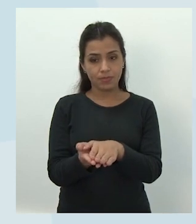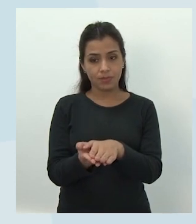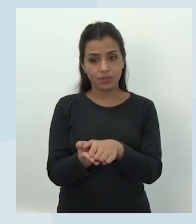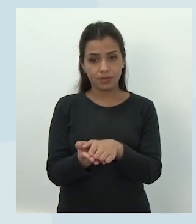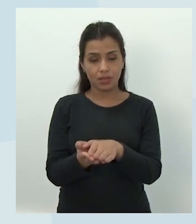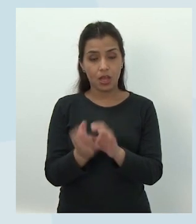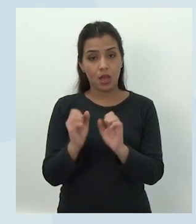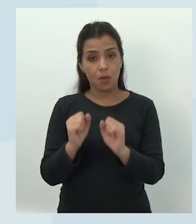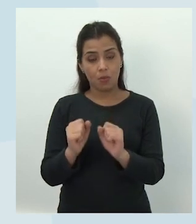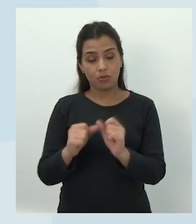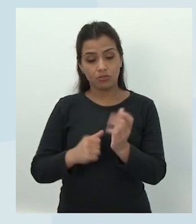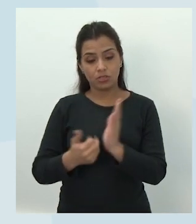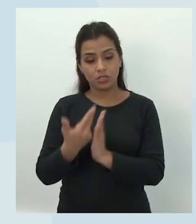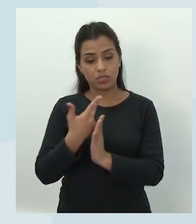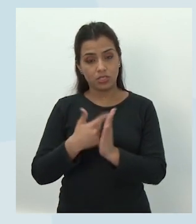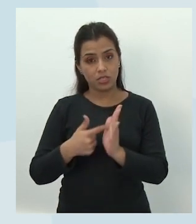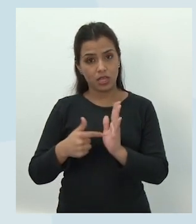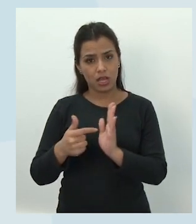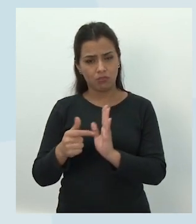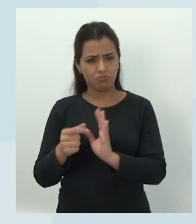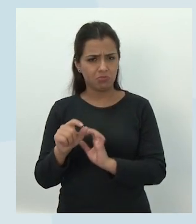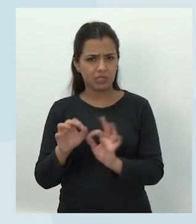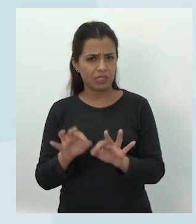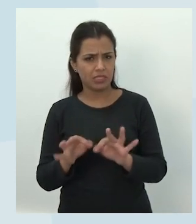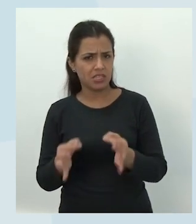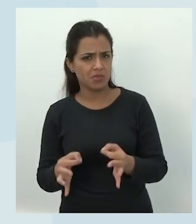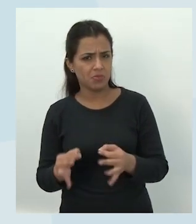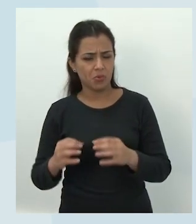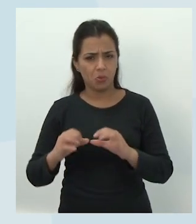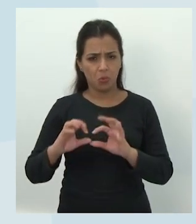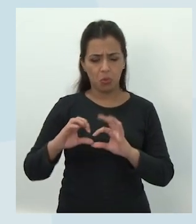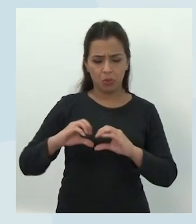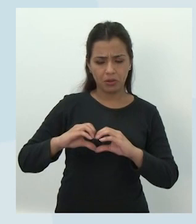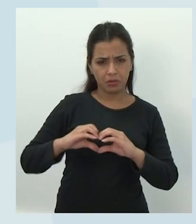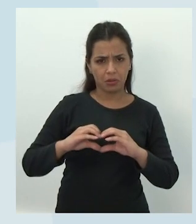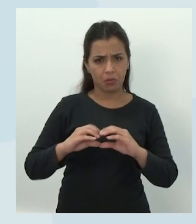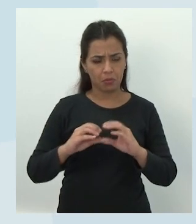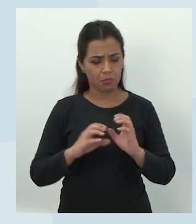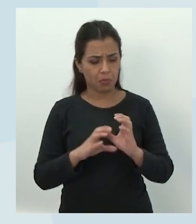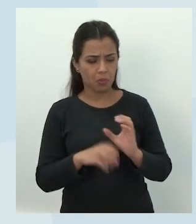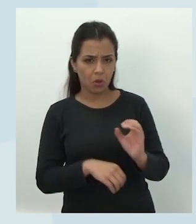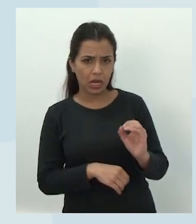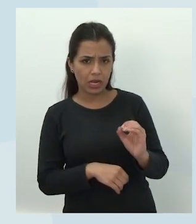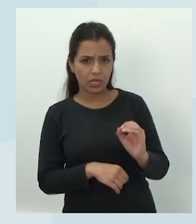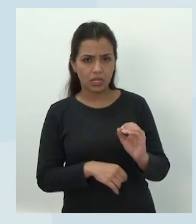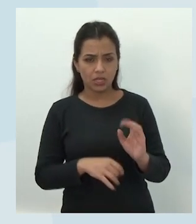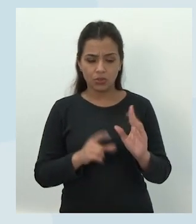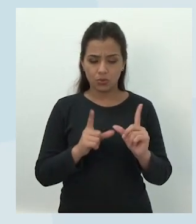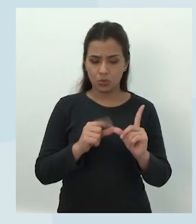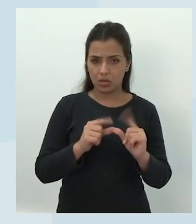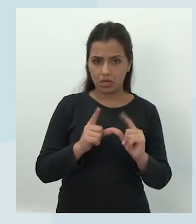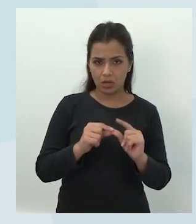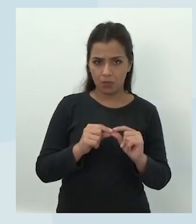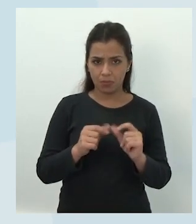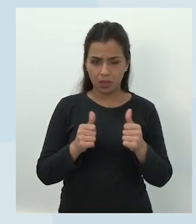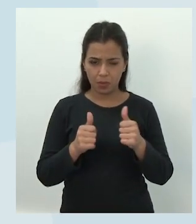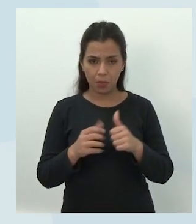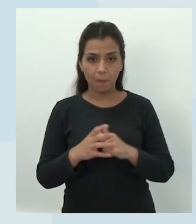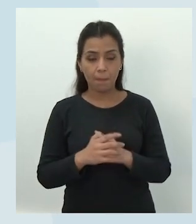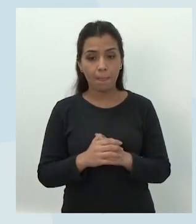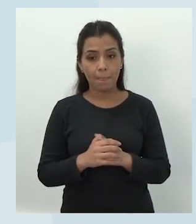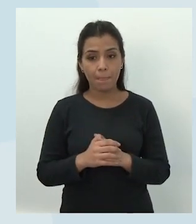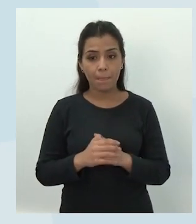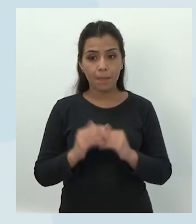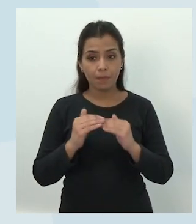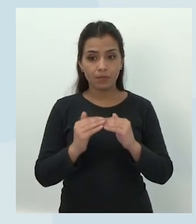uma estrelinha, um coraçãozinho, uma bolinha, um círculo, coisa simples, tá? Uma em cada parte da folha. E na parte posterior, vocês vão fazer